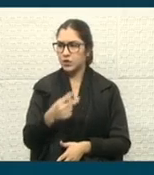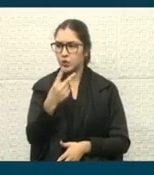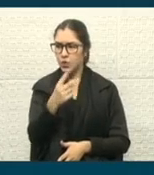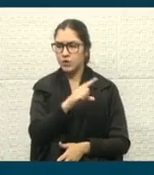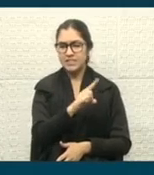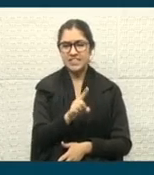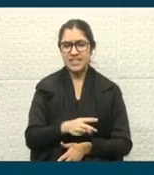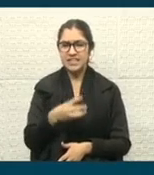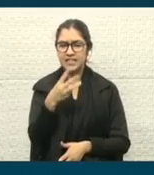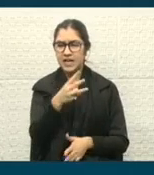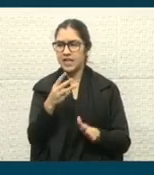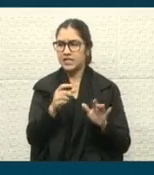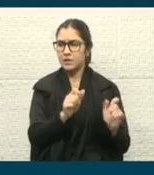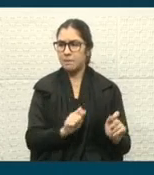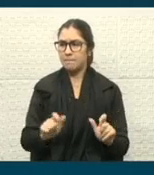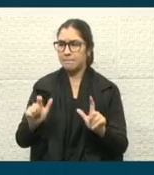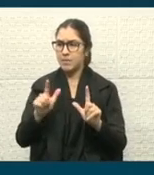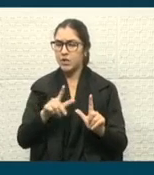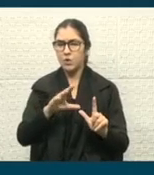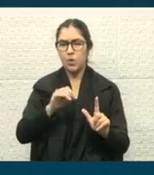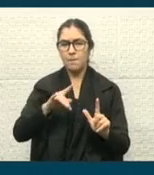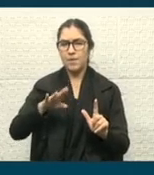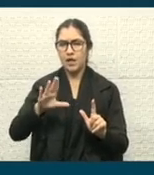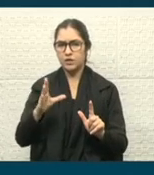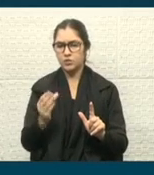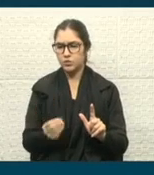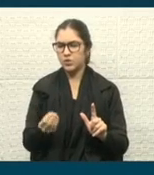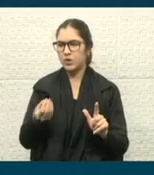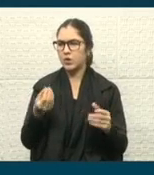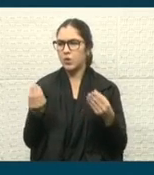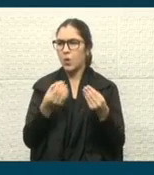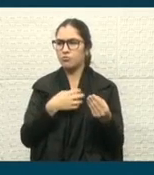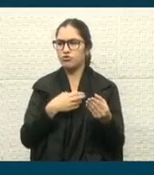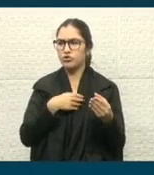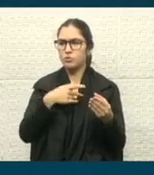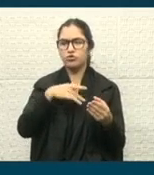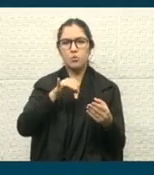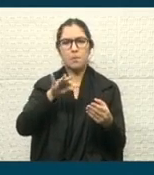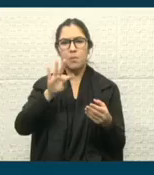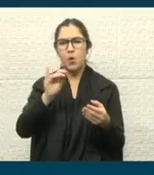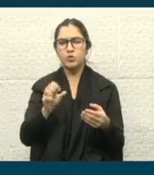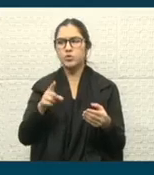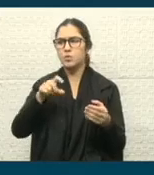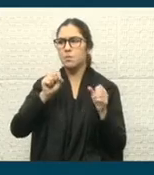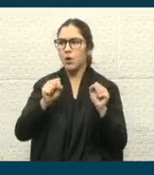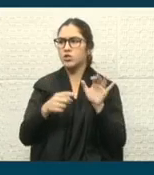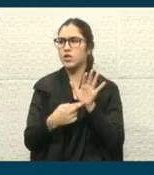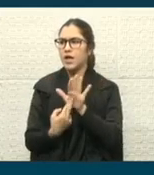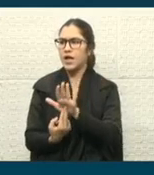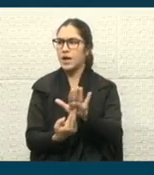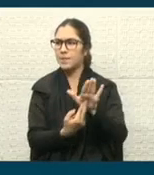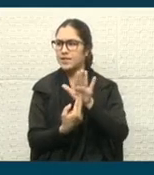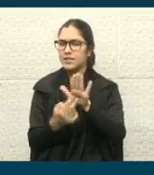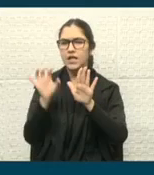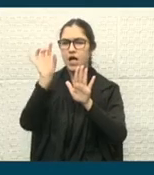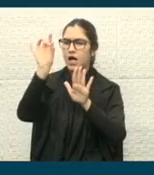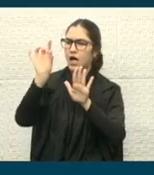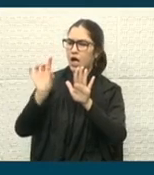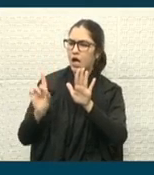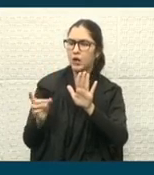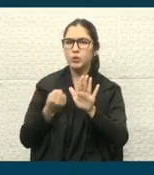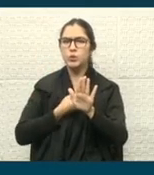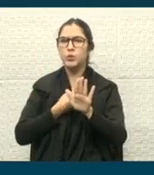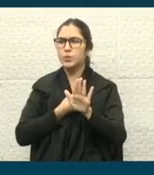plano complexo? Que tipos de pontos no plano complexo vão representar cada um desses